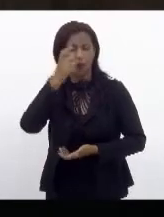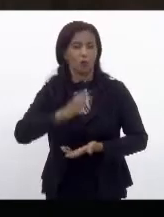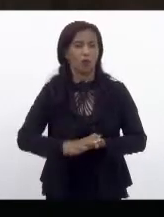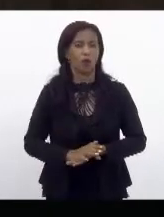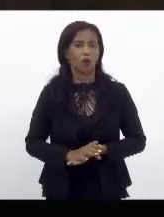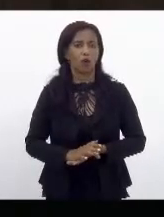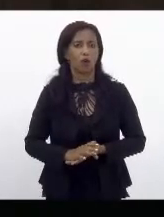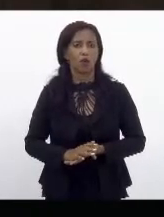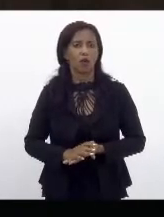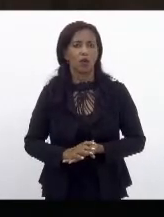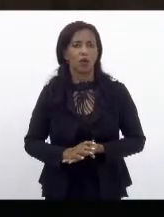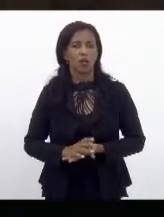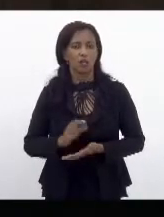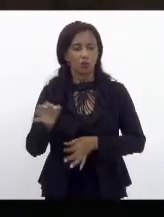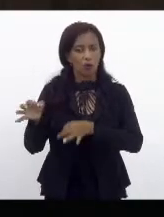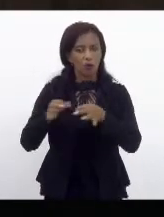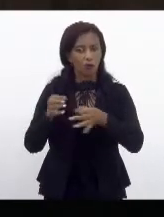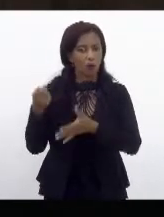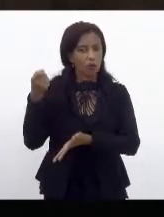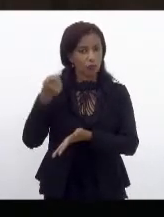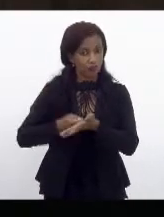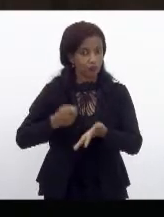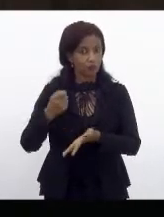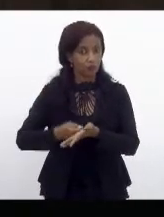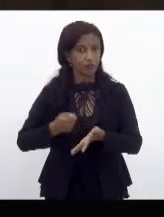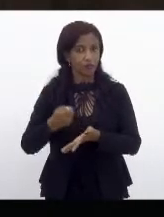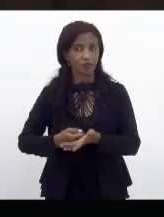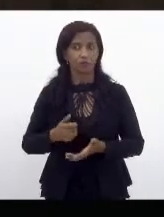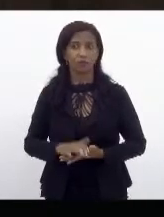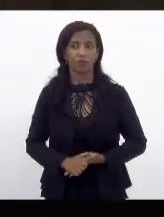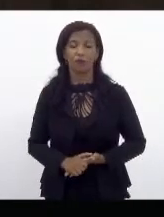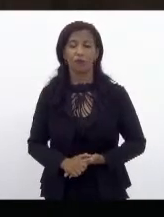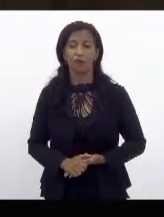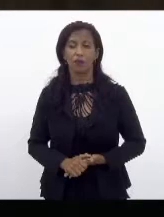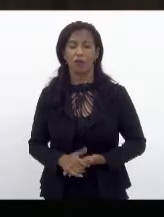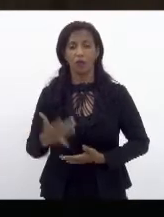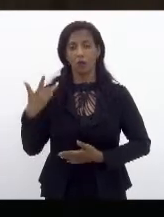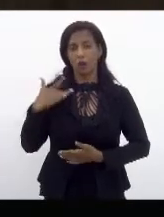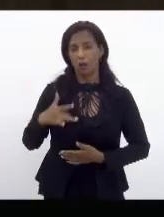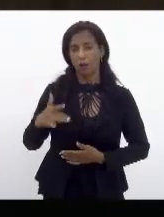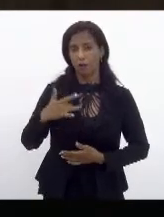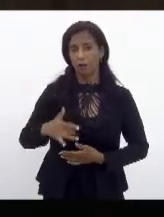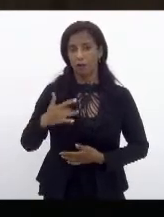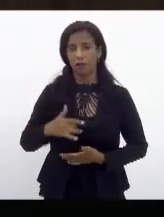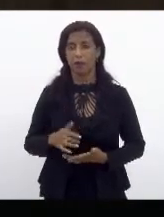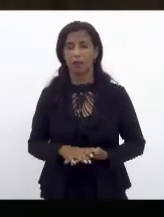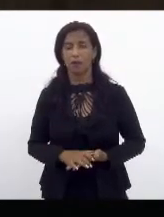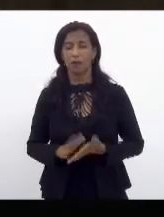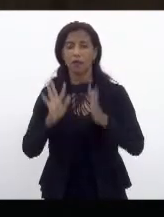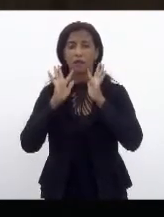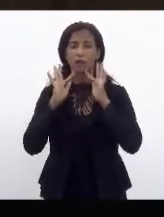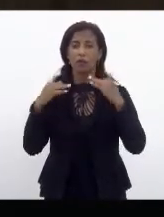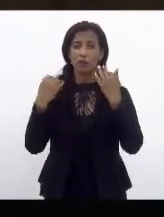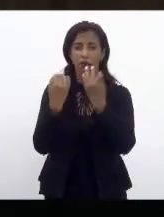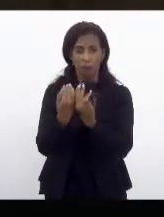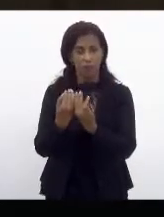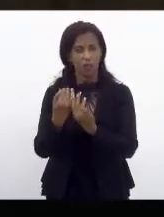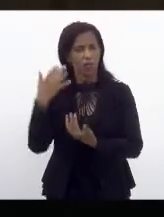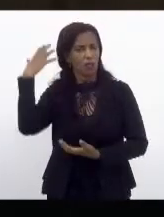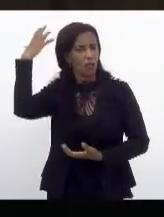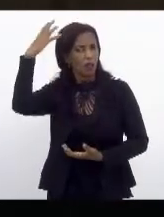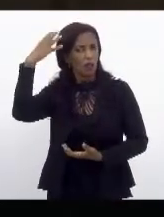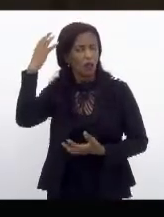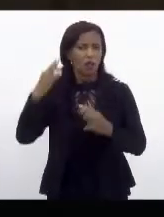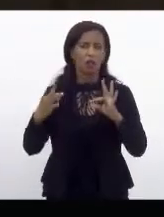de existência e resistência, senhora presidenta. Eu lamento que a família de Marielle